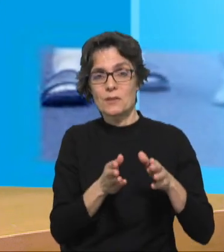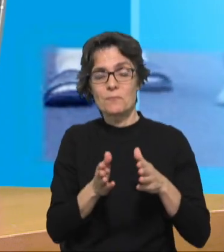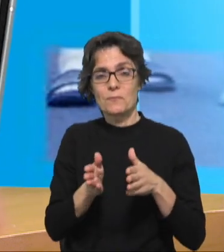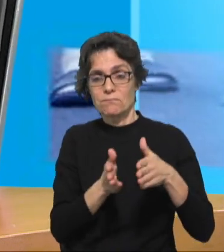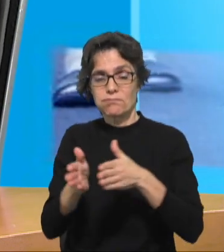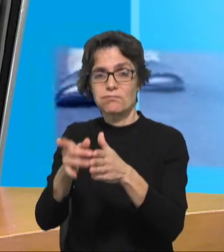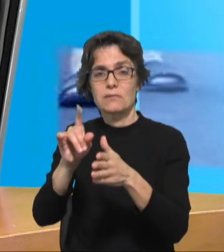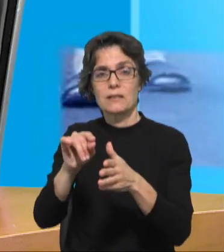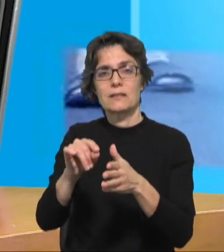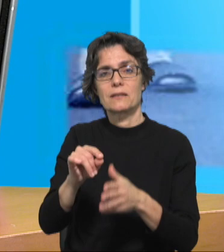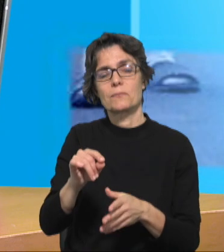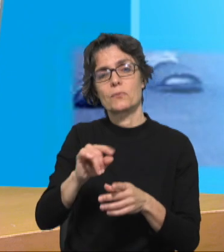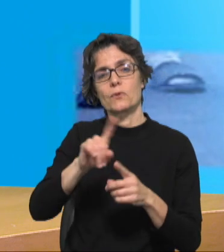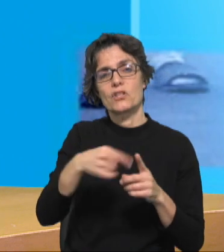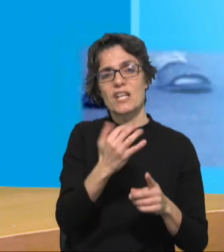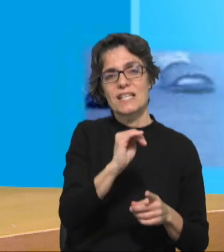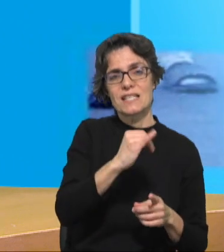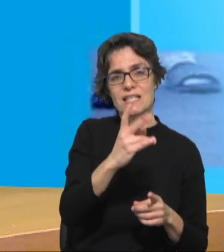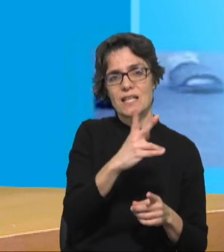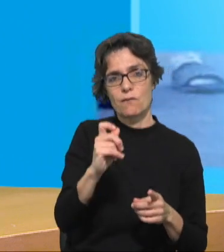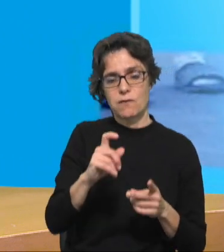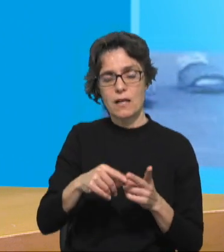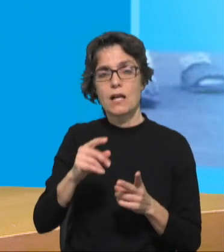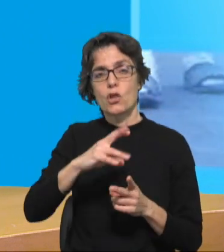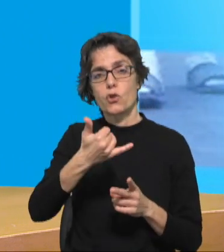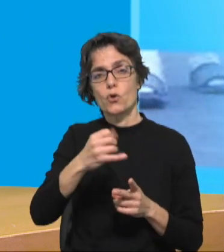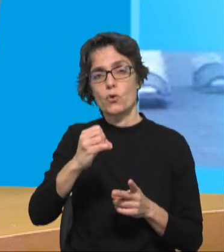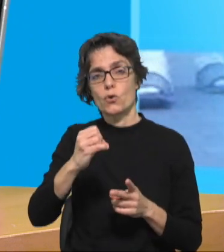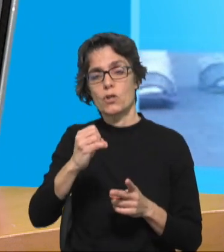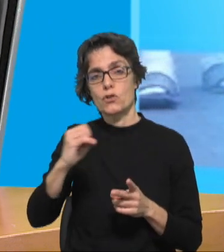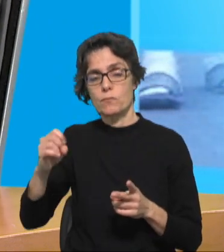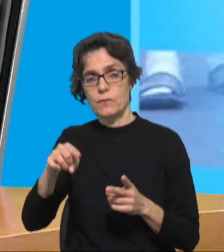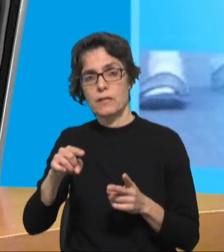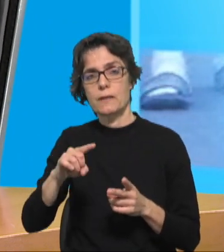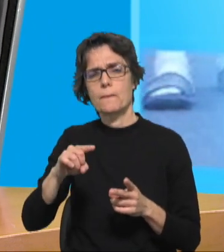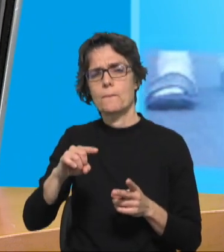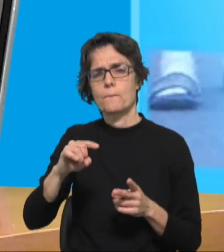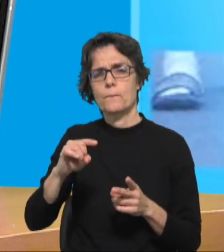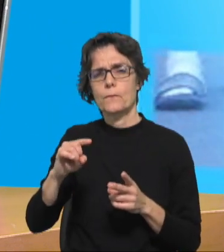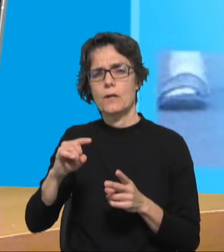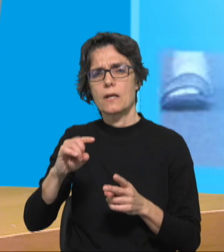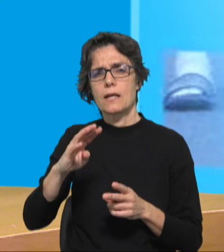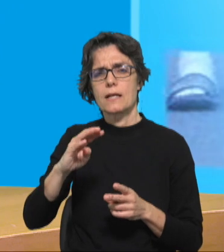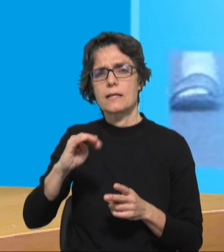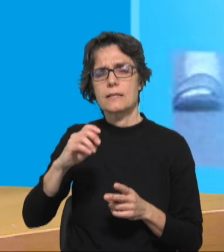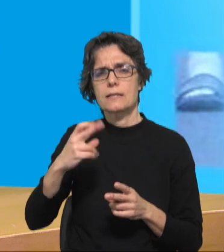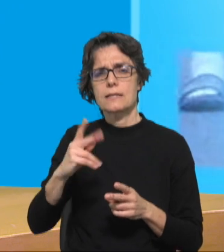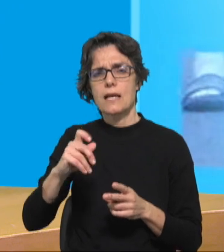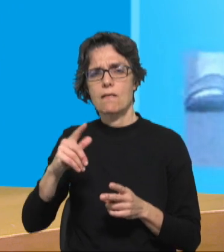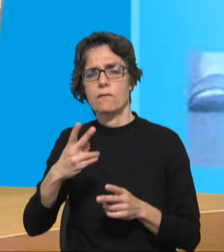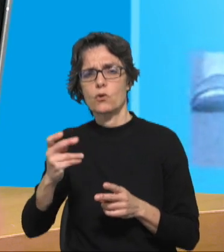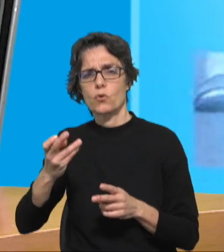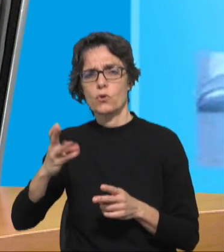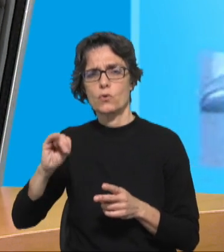entre nós. Depois, já nos anos 2000, o cônego António Salvador dos Santos, também bem conhecido da imprensa de inspiração cristã, que